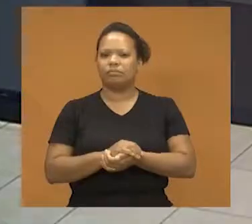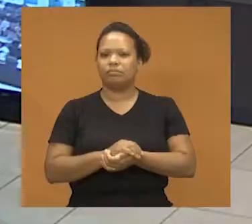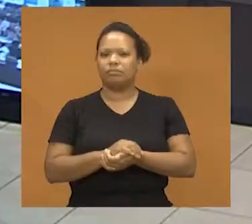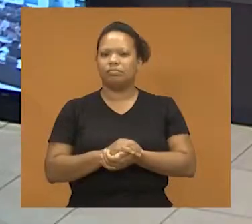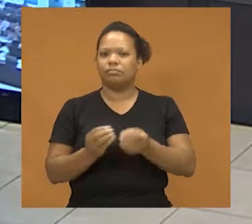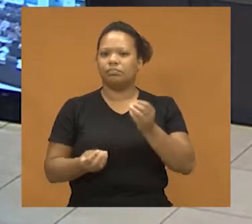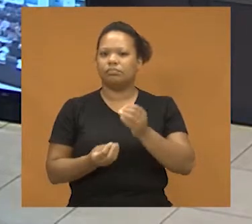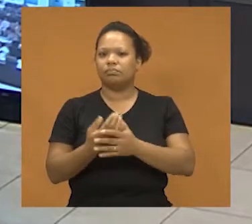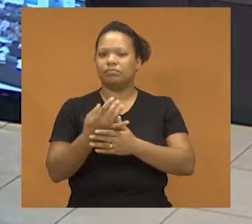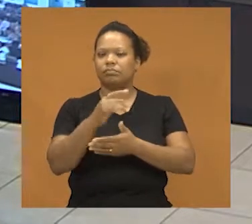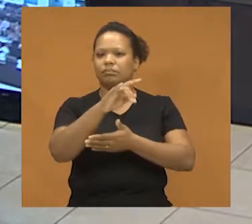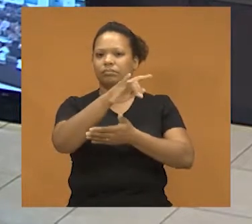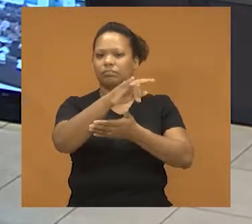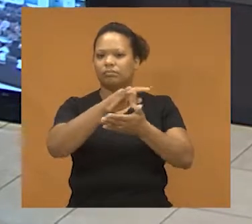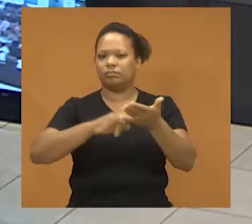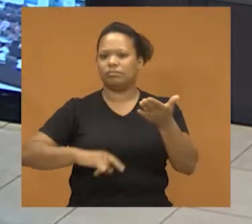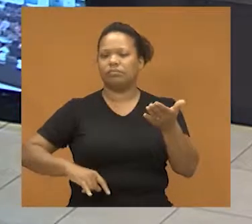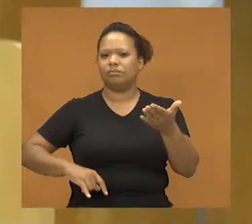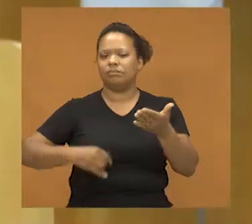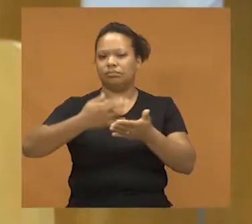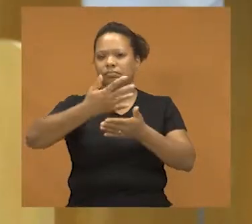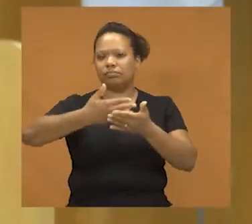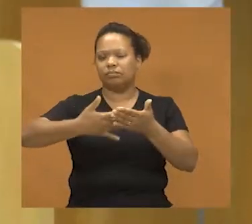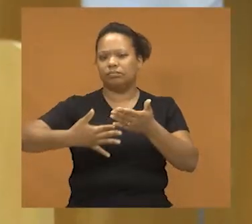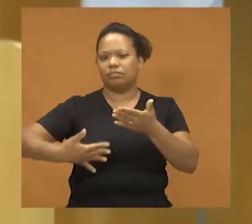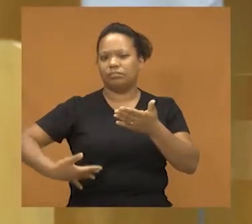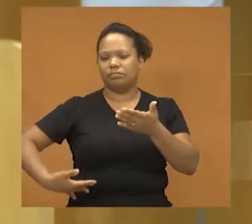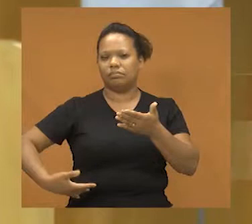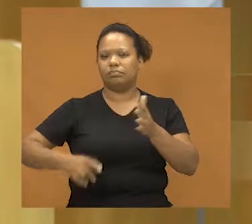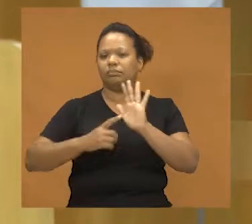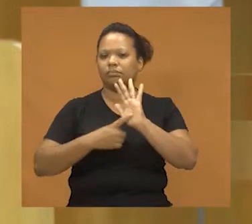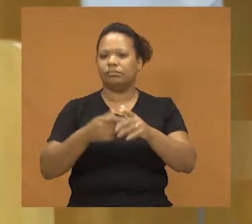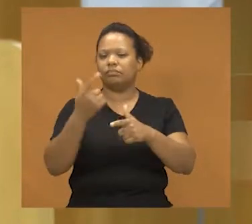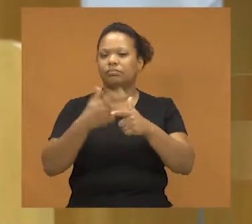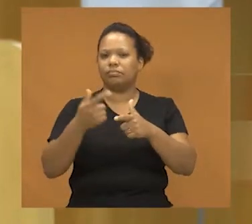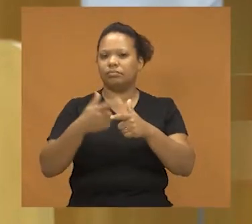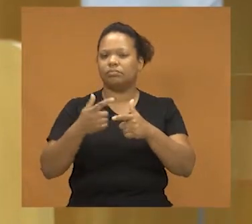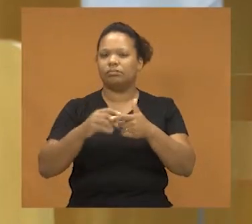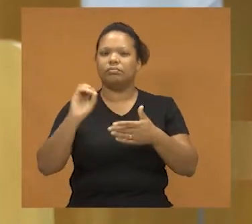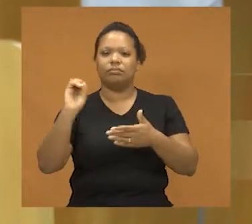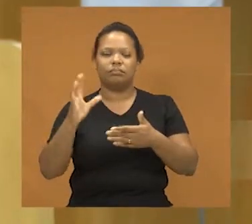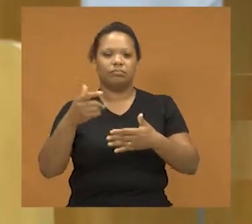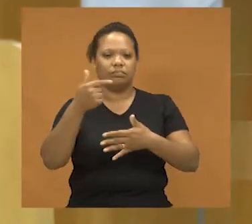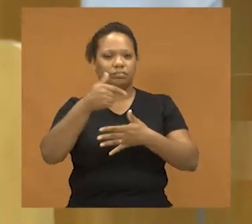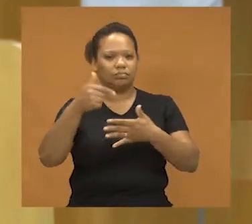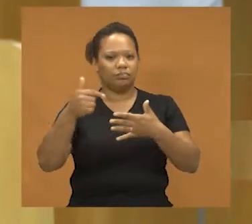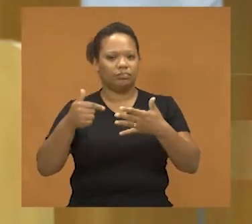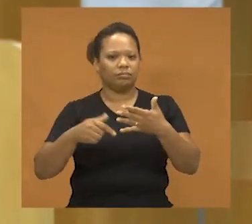possibilitou criar um relatório. Esse relatório apresenta os problemas que ocorrem no bairro,